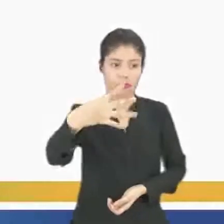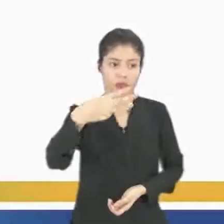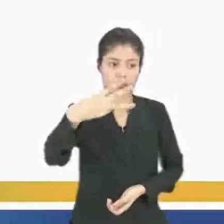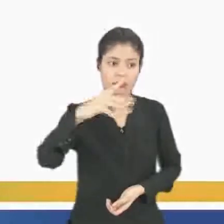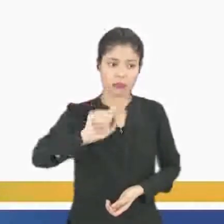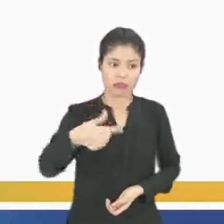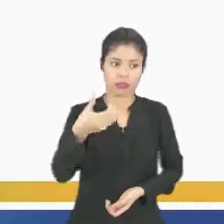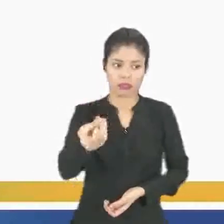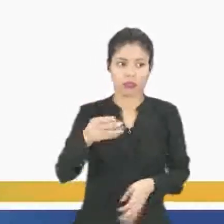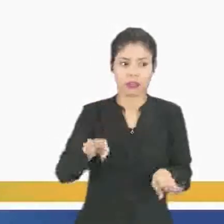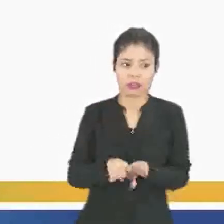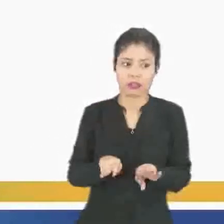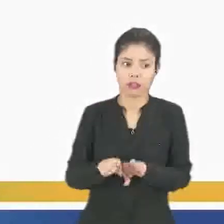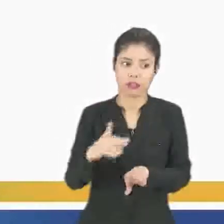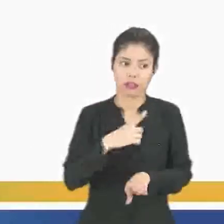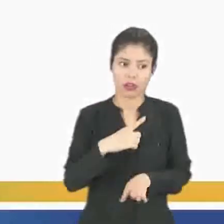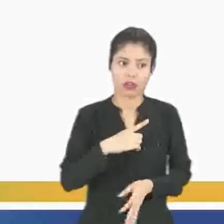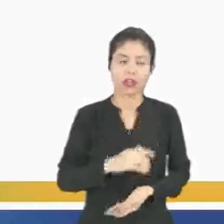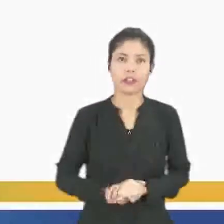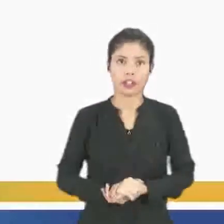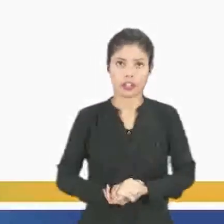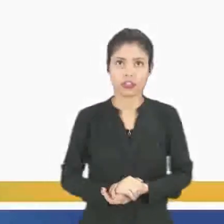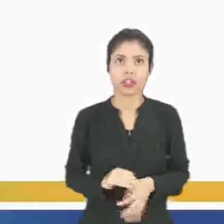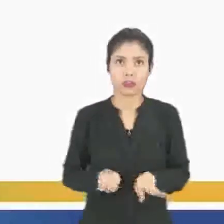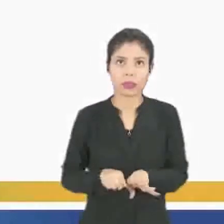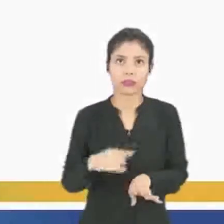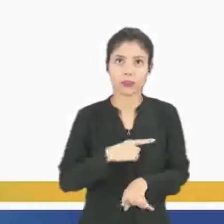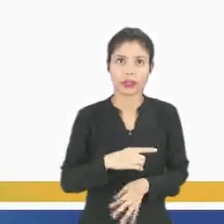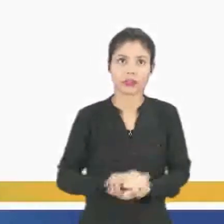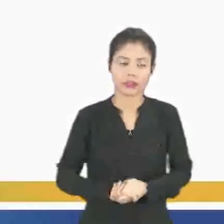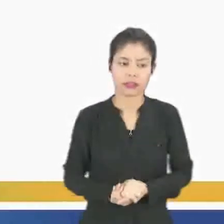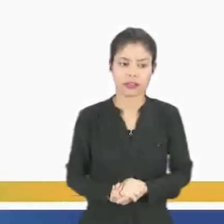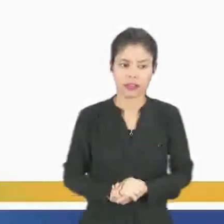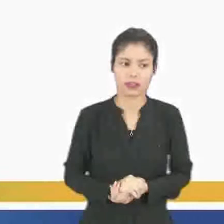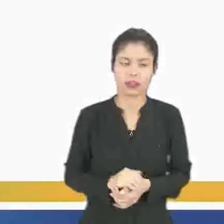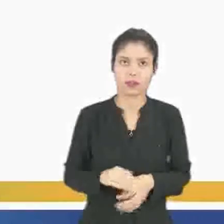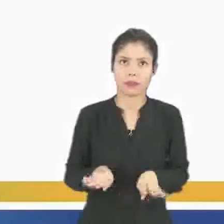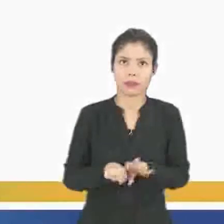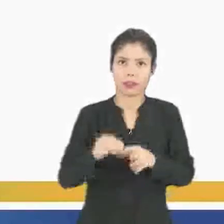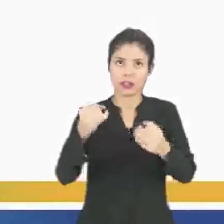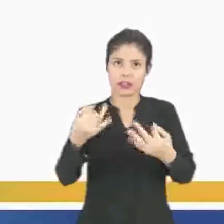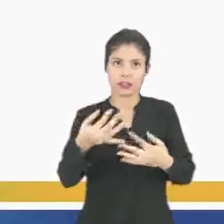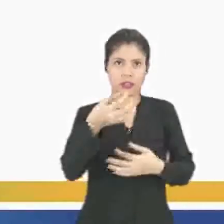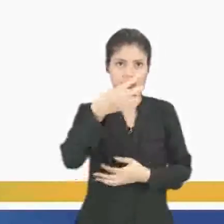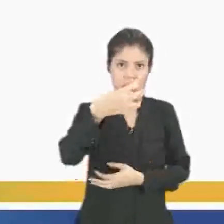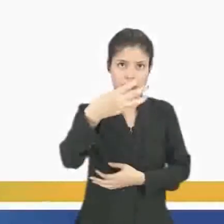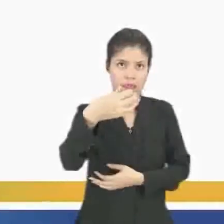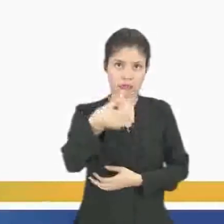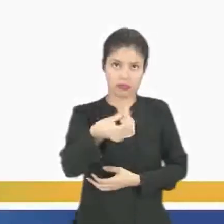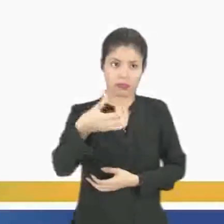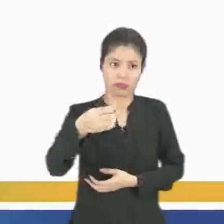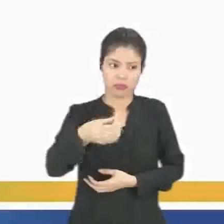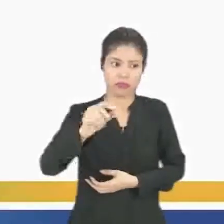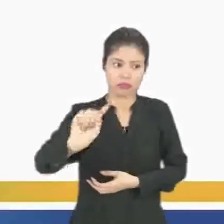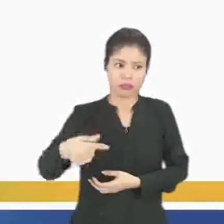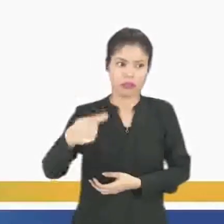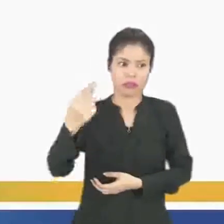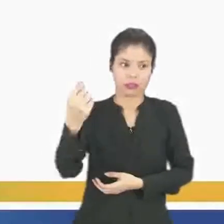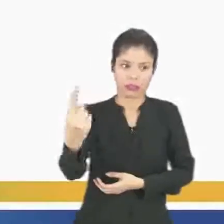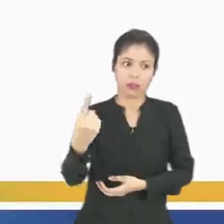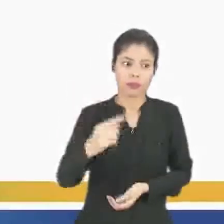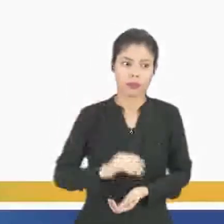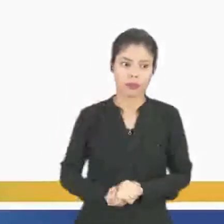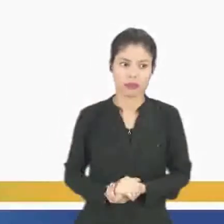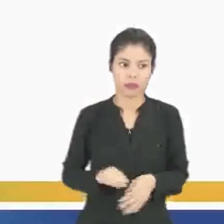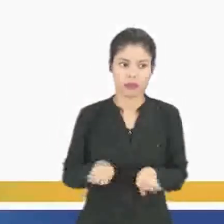para 64,2%. E a subutilizada 32,7% contra 66,1%. Então, as disparidades em